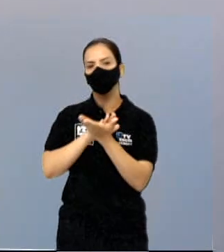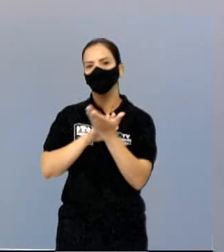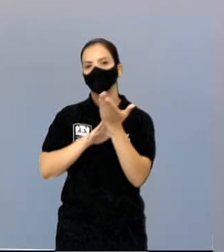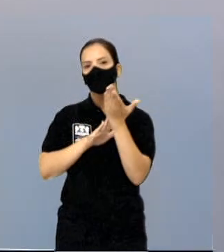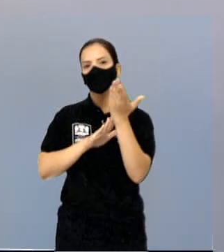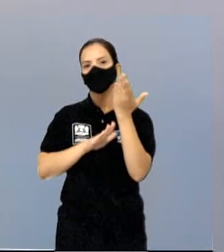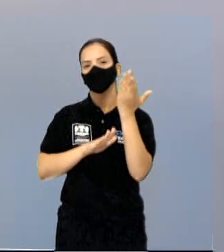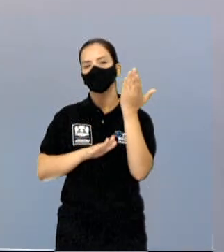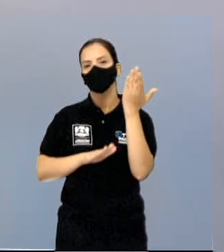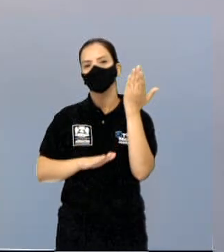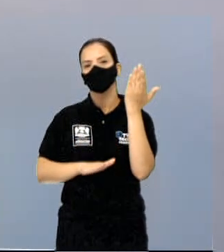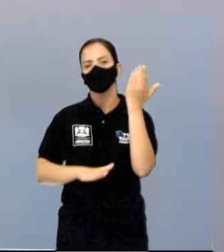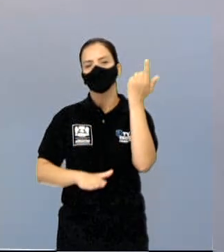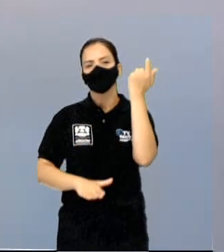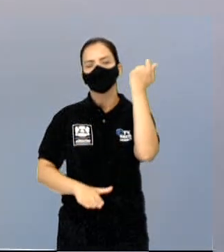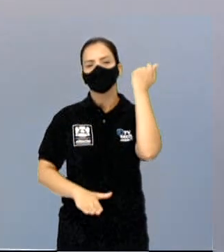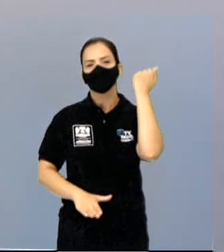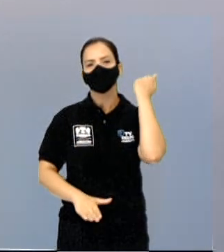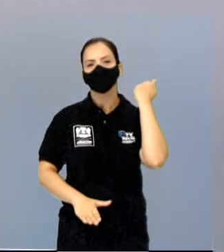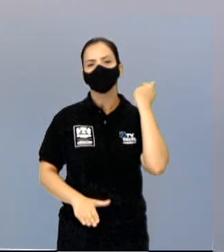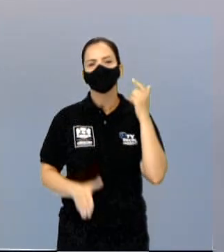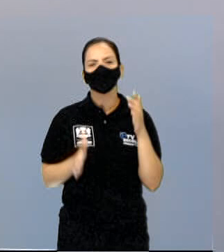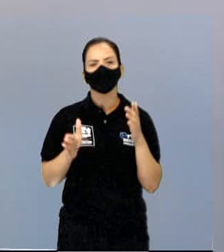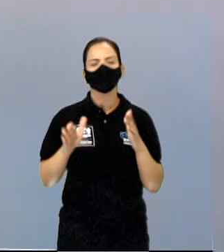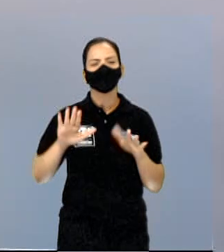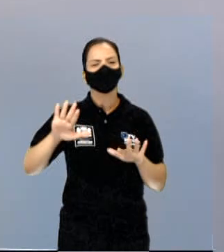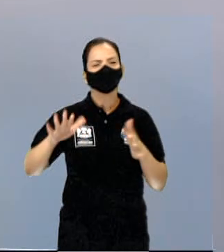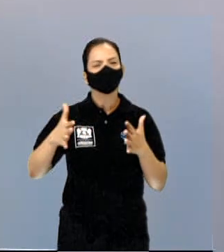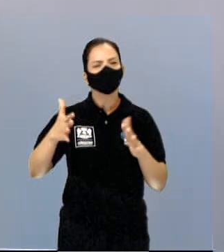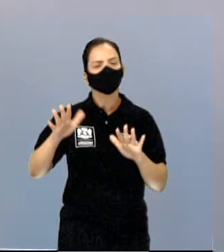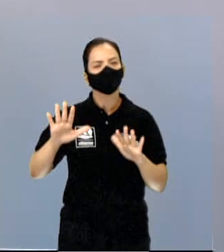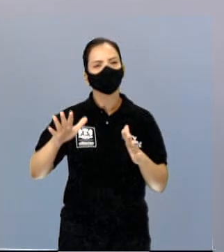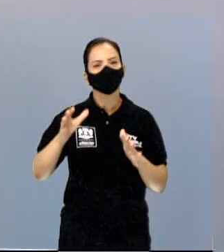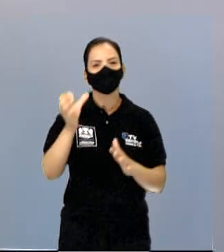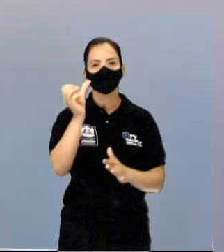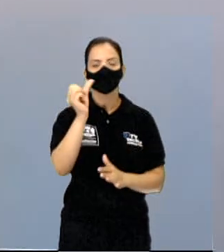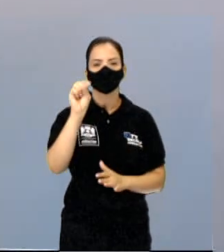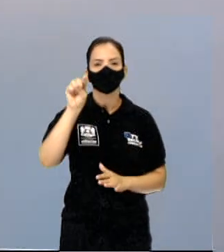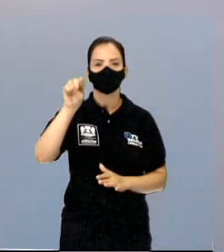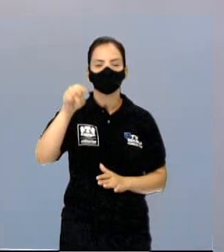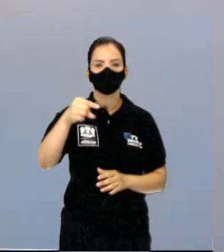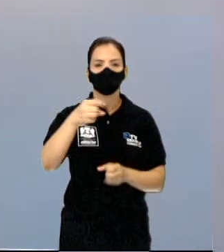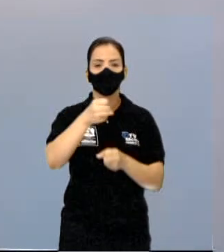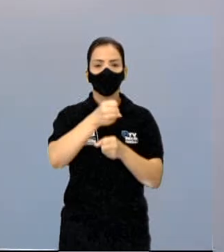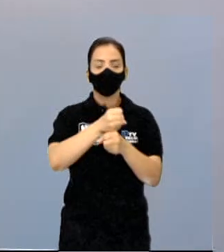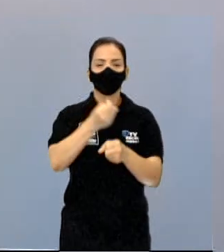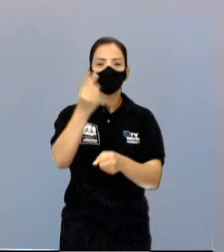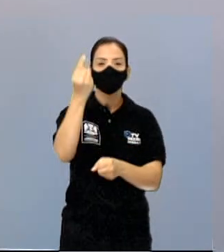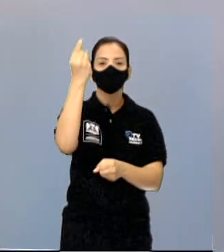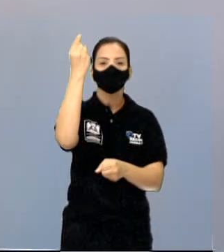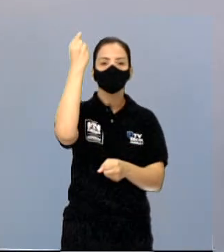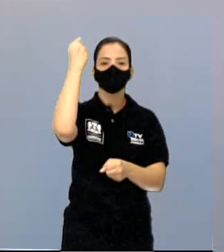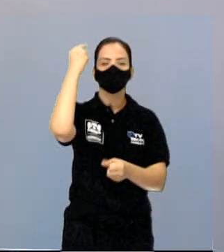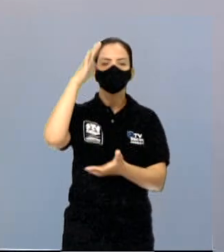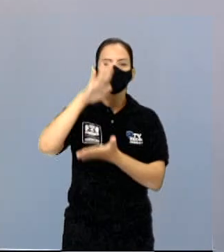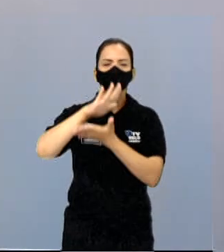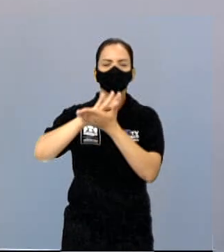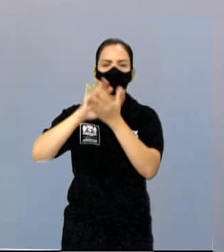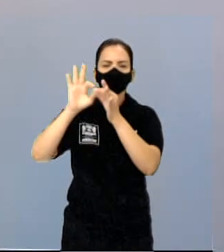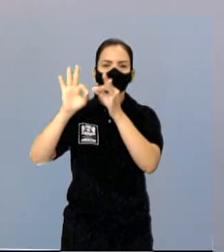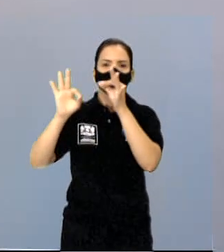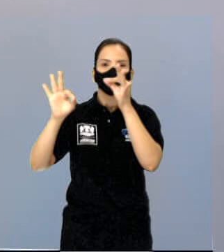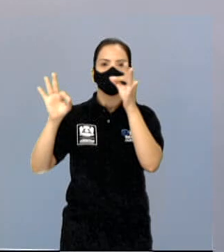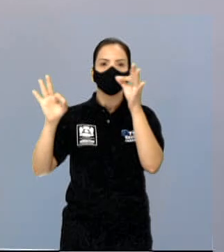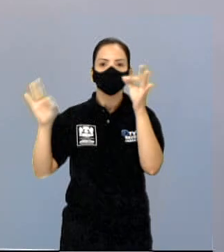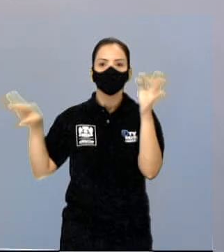uma viagem aí há mais ou menos 6.000 anos atrás. Olha que viagem longa! E sabe onde nós fomos